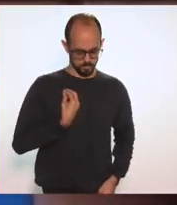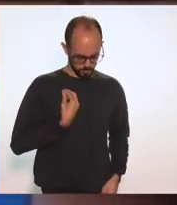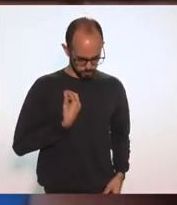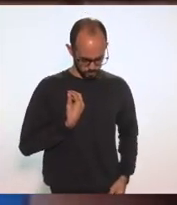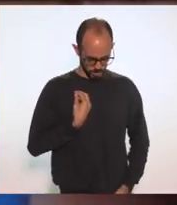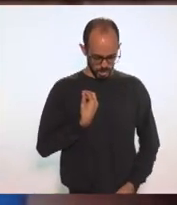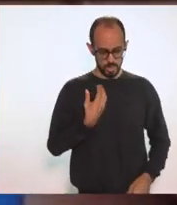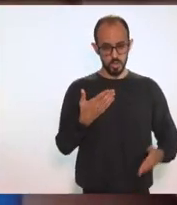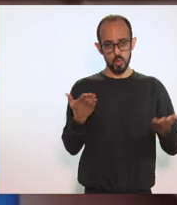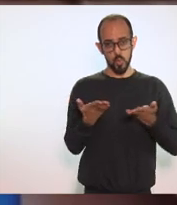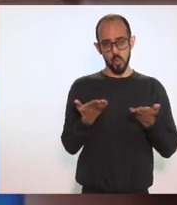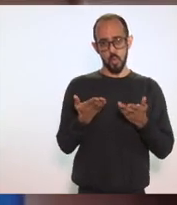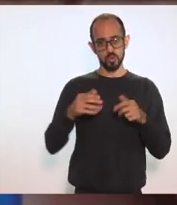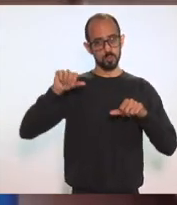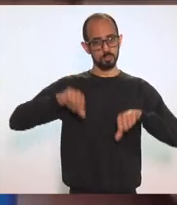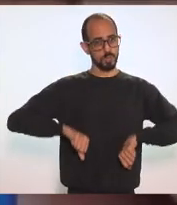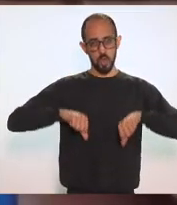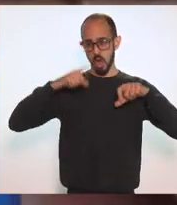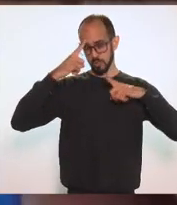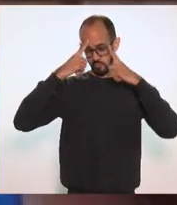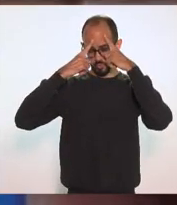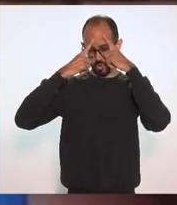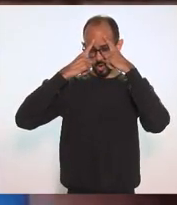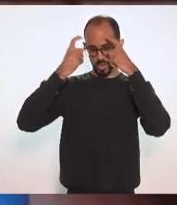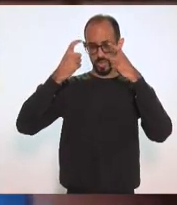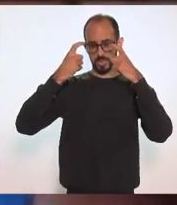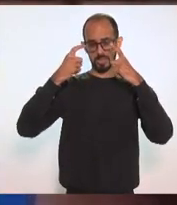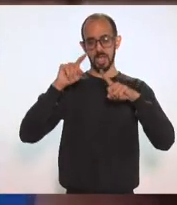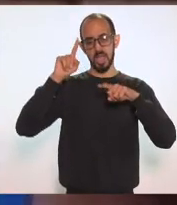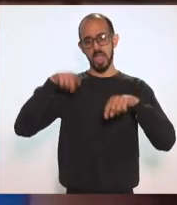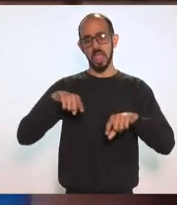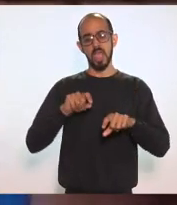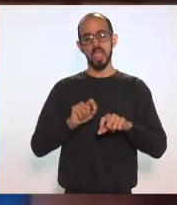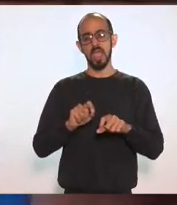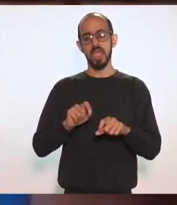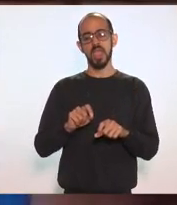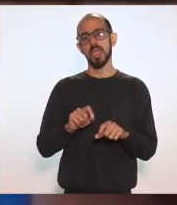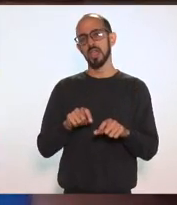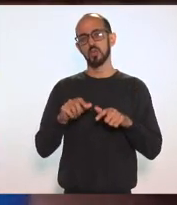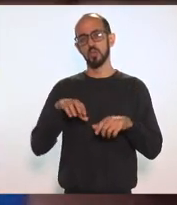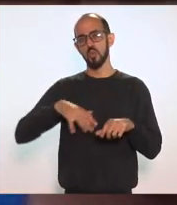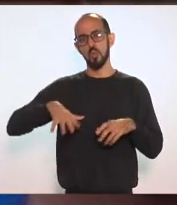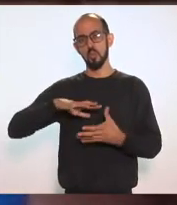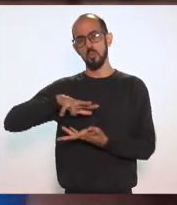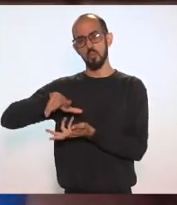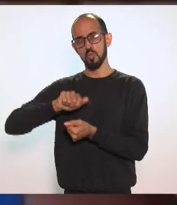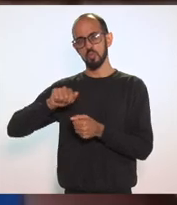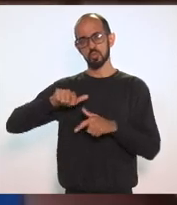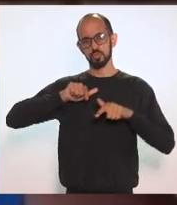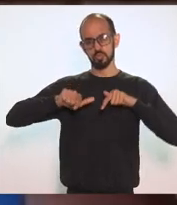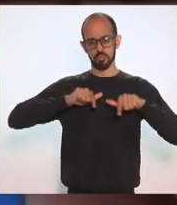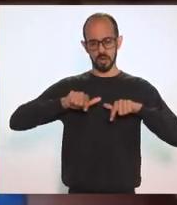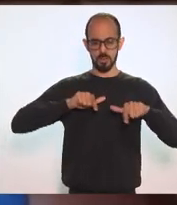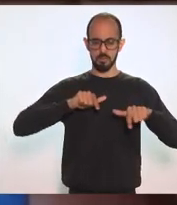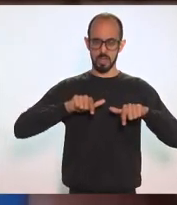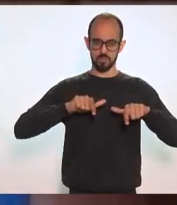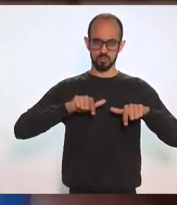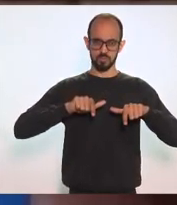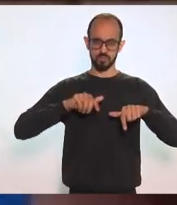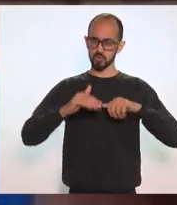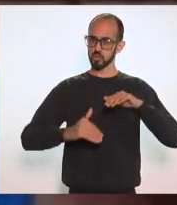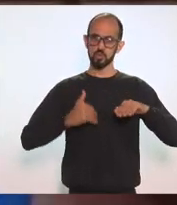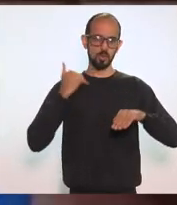maiores violações, eu venho reiteradamente dizendo, se encontra no mundo do trabalho. A classe trabalhadora no mundo, mas